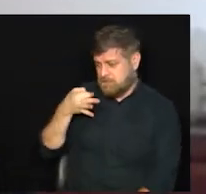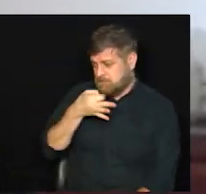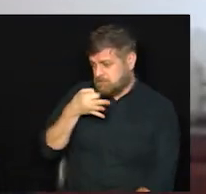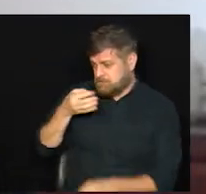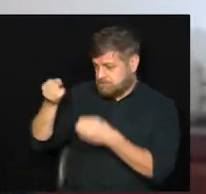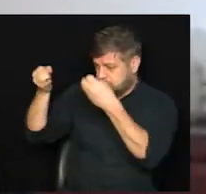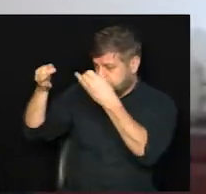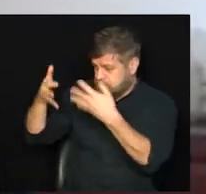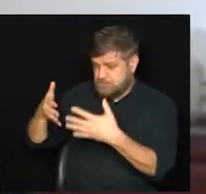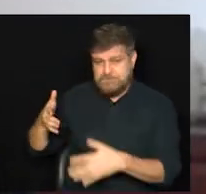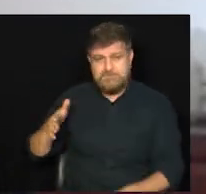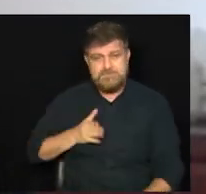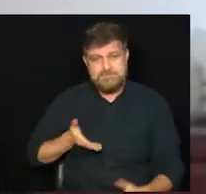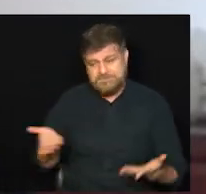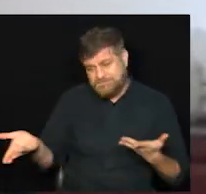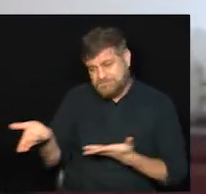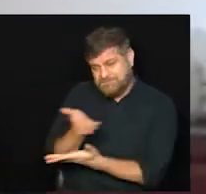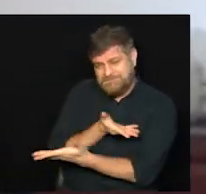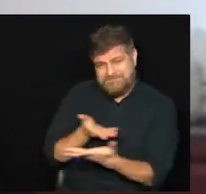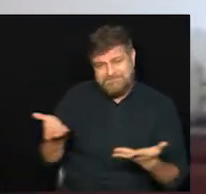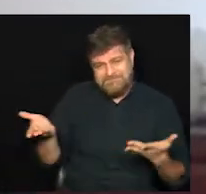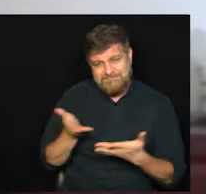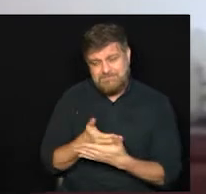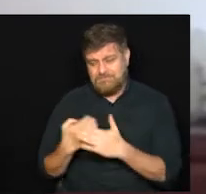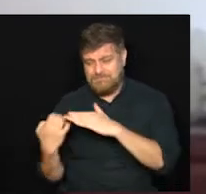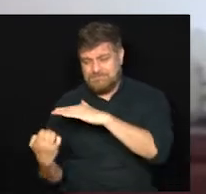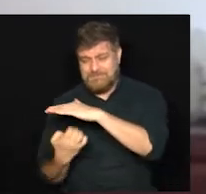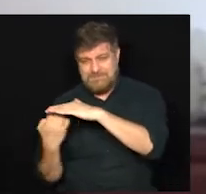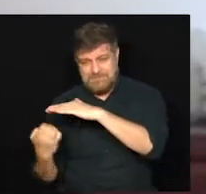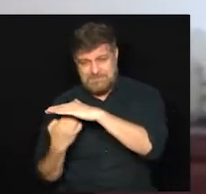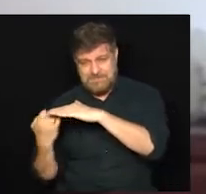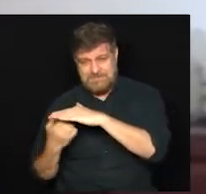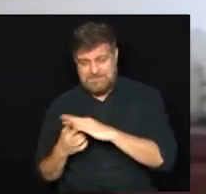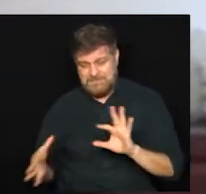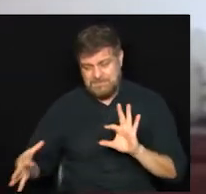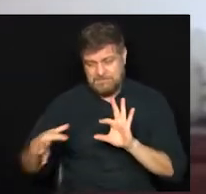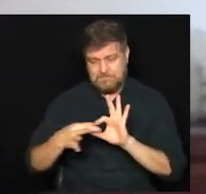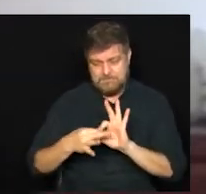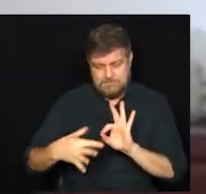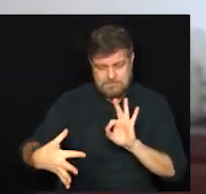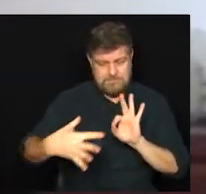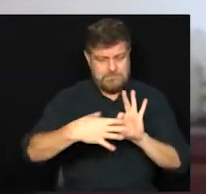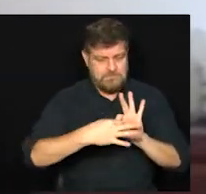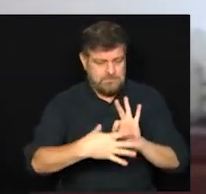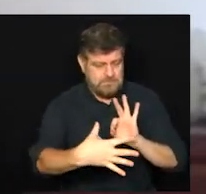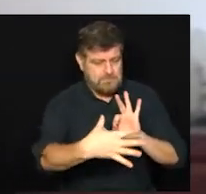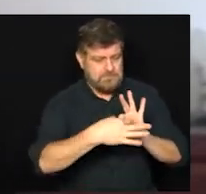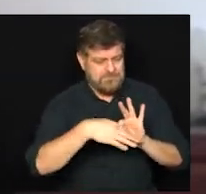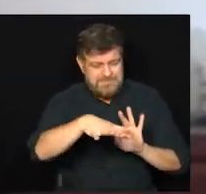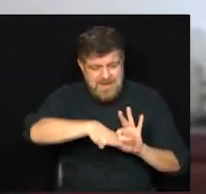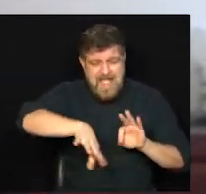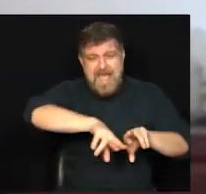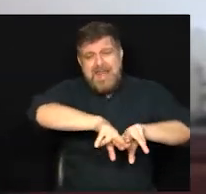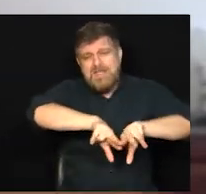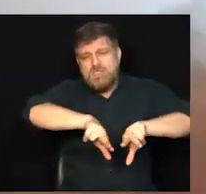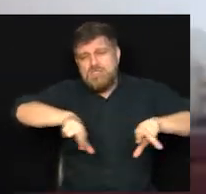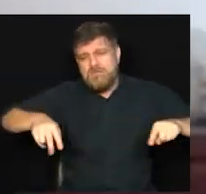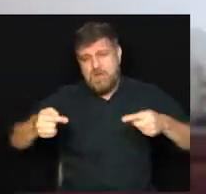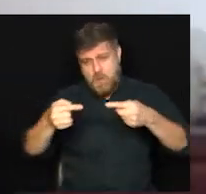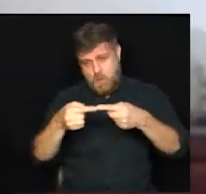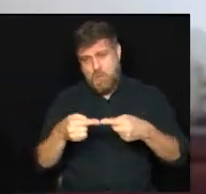dessa transversalidade do turismo nos diversos segmentos.